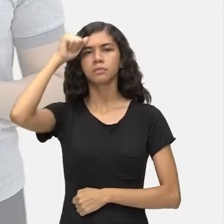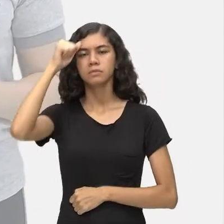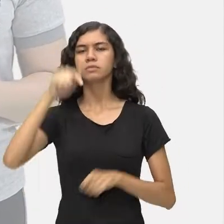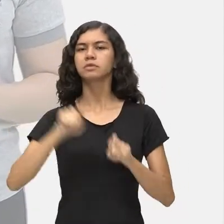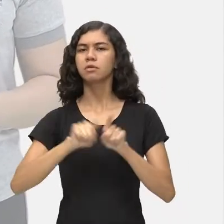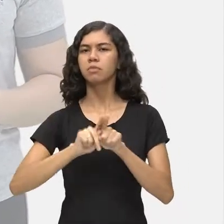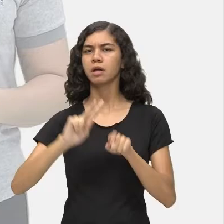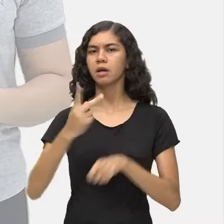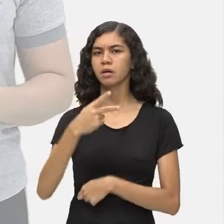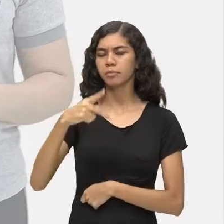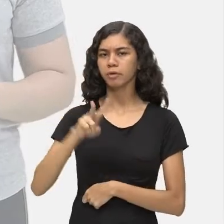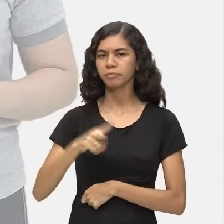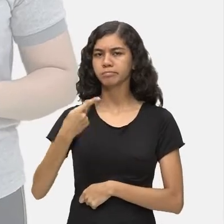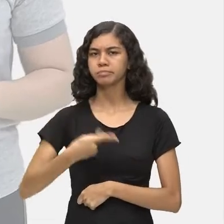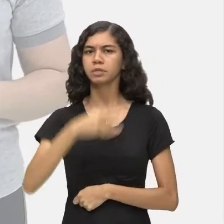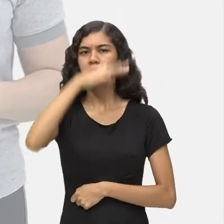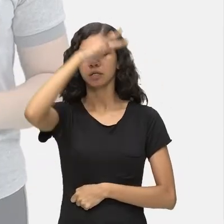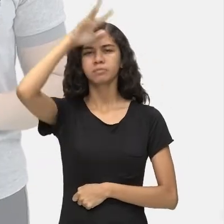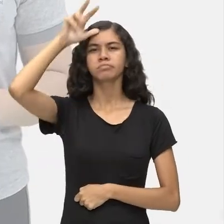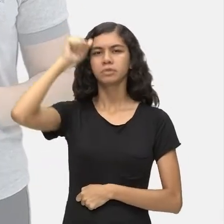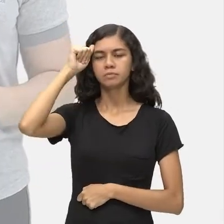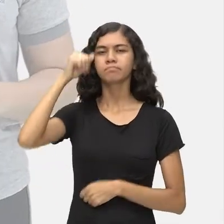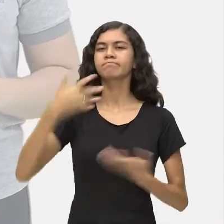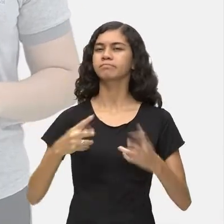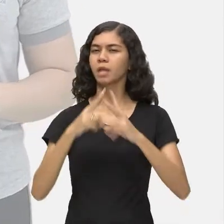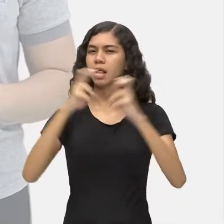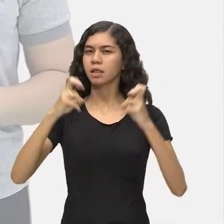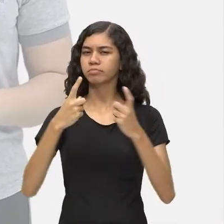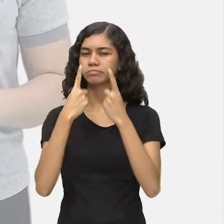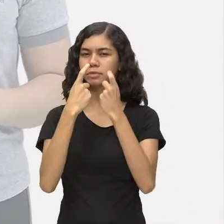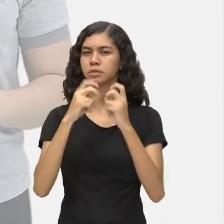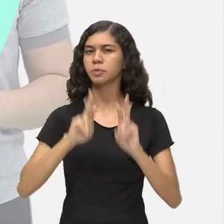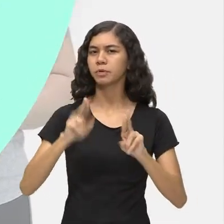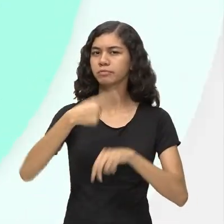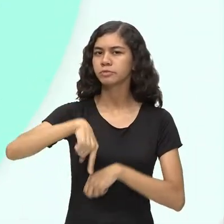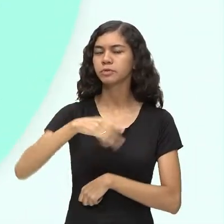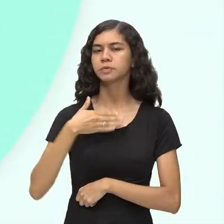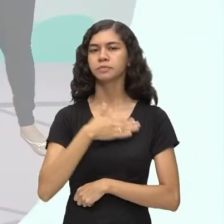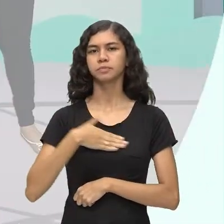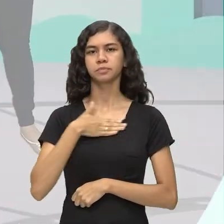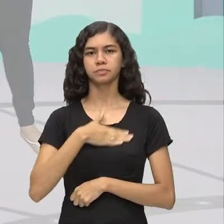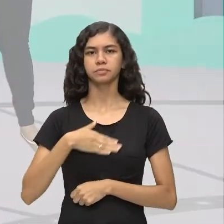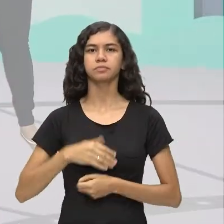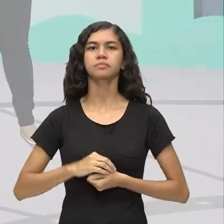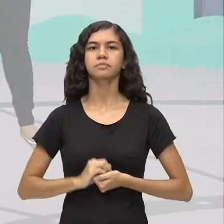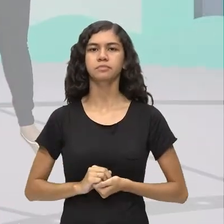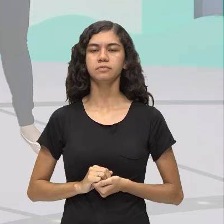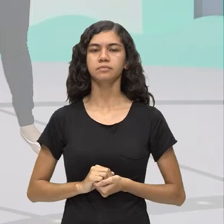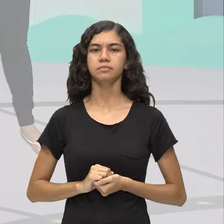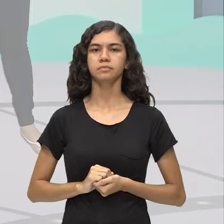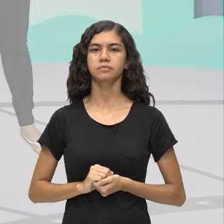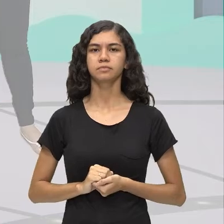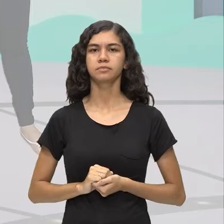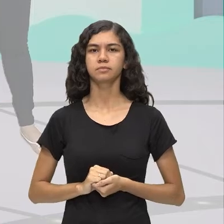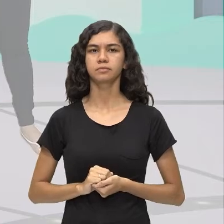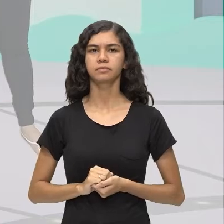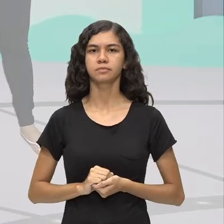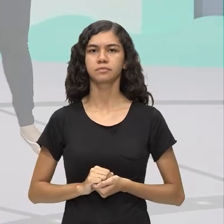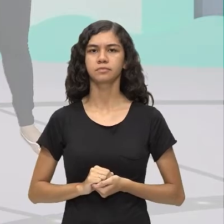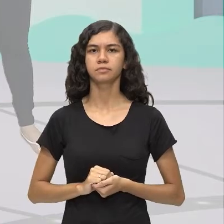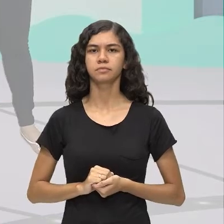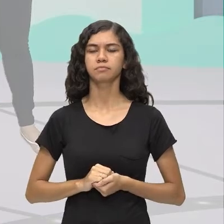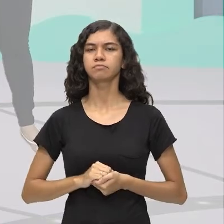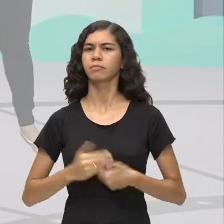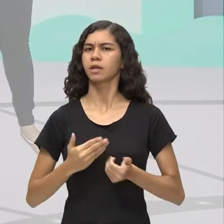HPV no Amazonas. Então, são temas bem interessantes e espero que vocês gostem. Para começar, a gente vai entender